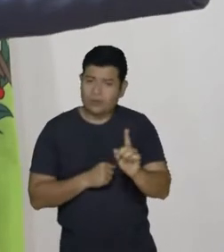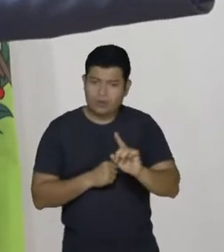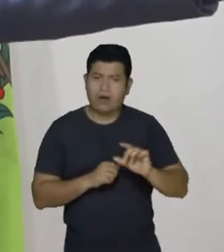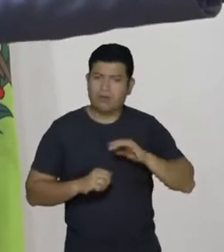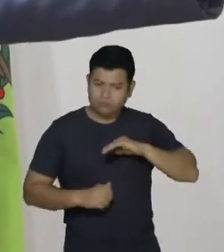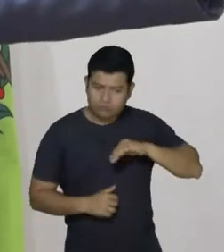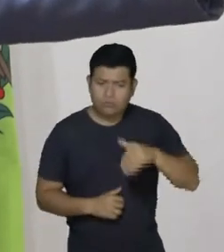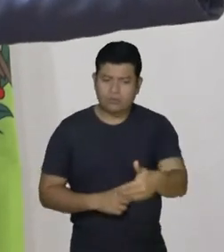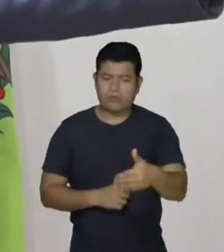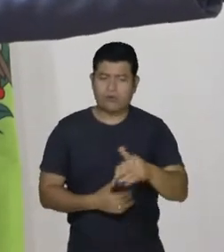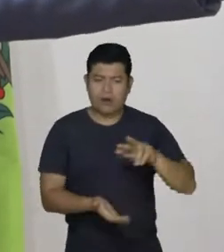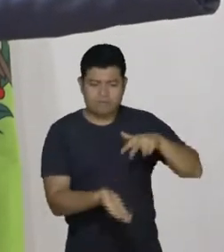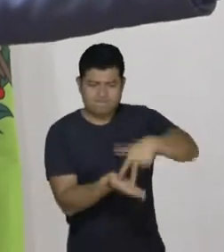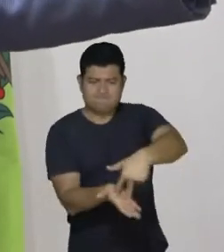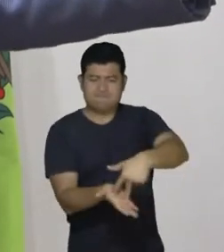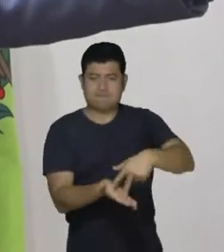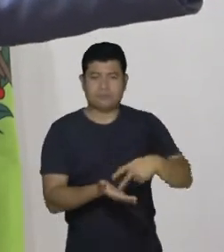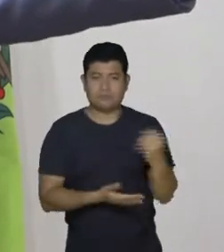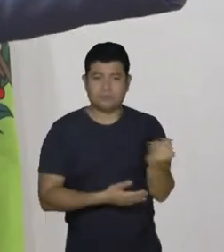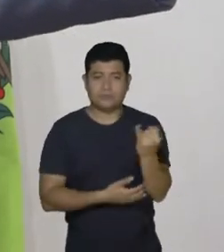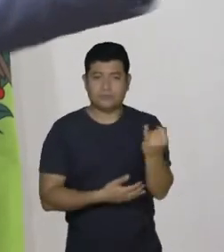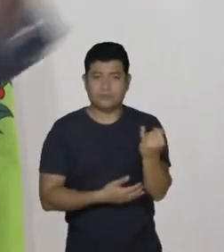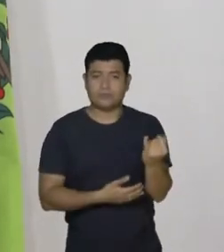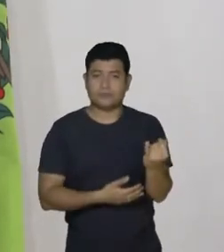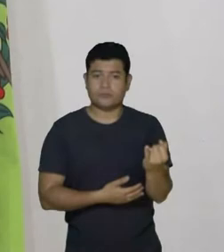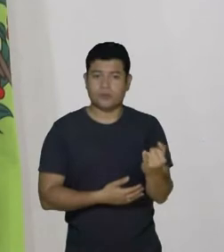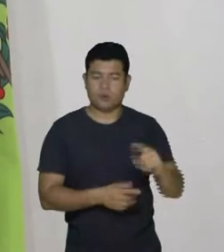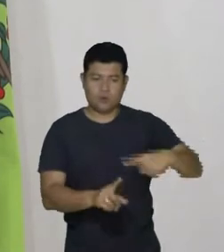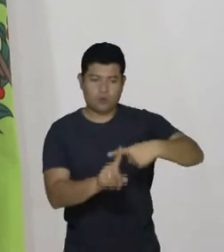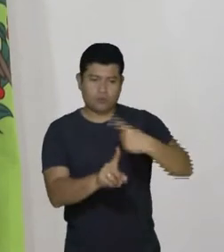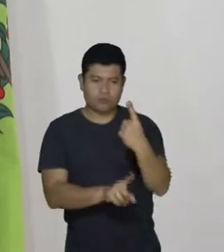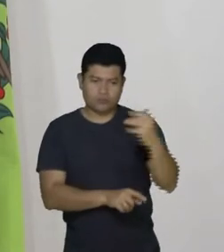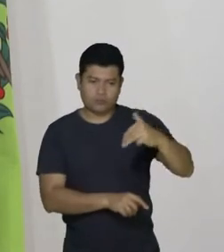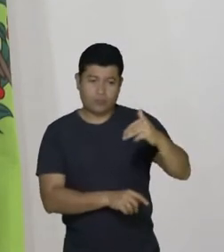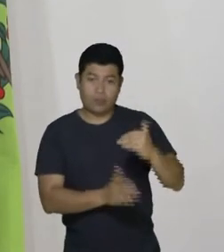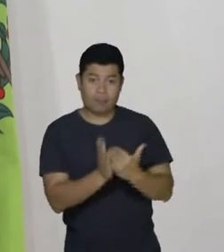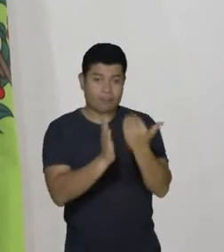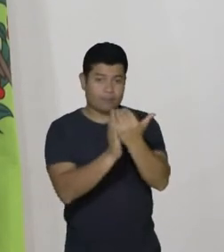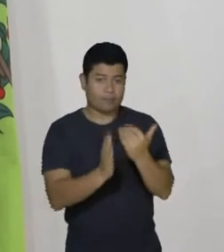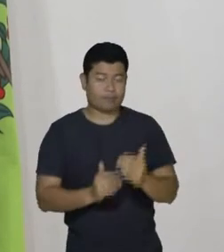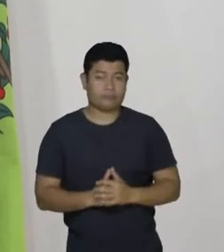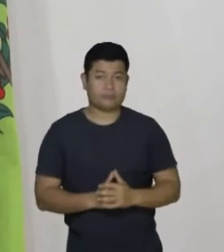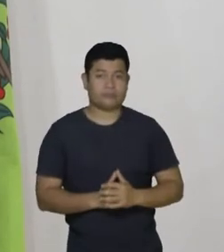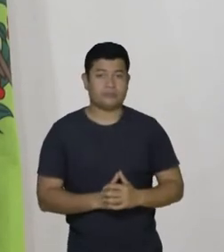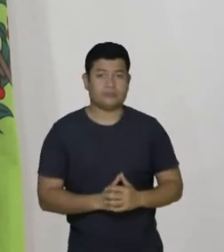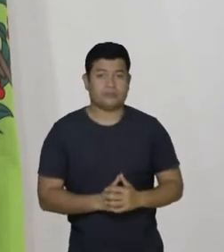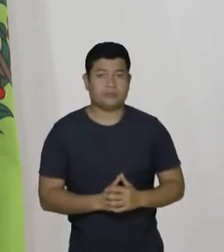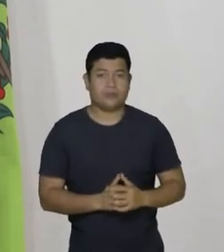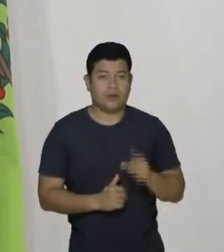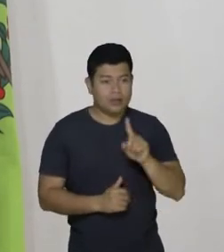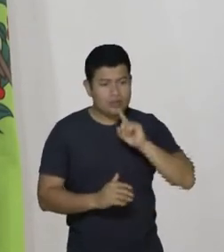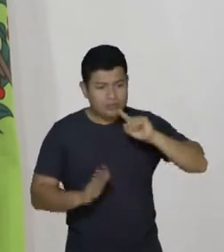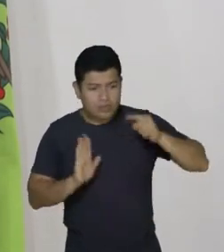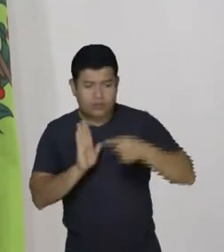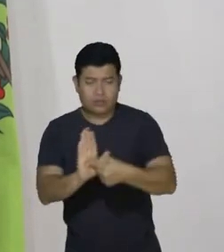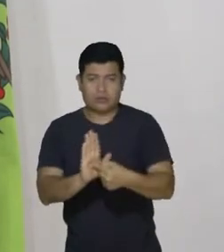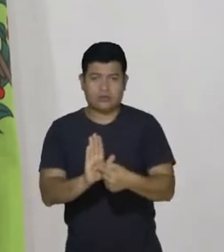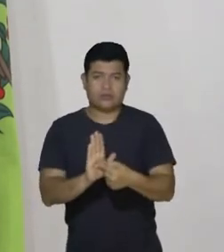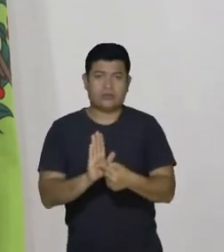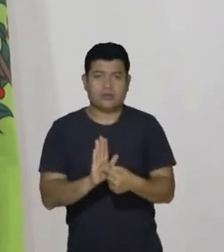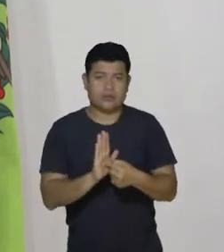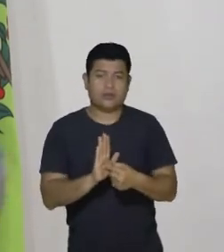minuto, senhor presidente, se me permite. Sim, mais um minuto, deputado. Não se acovarde em denunciar este